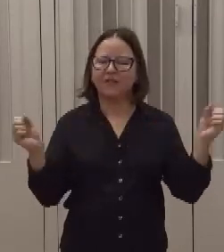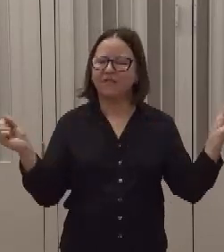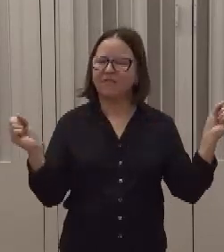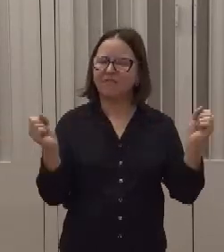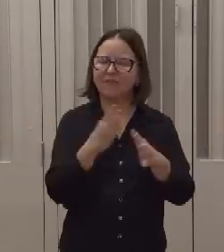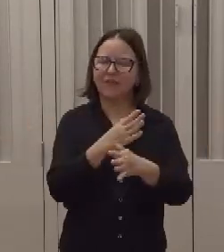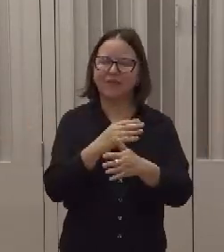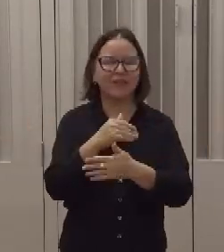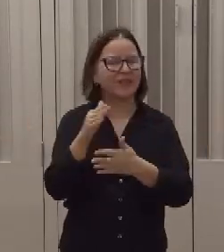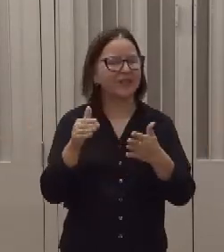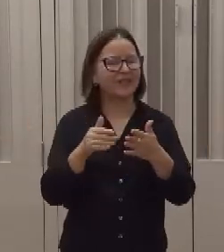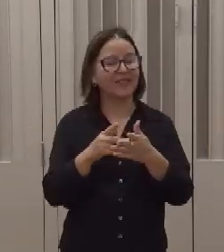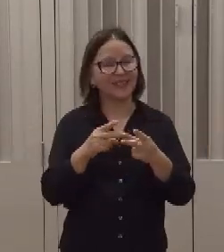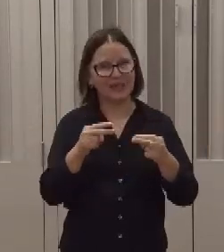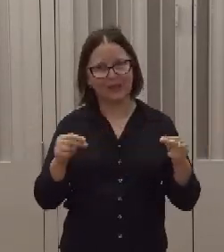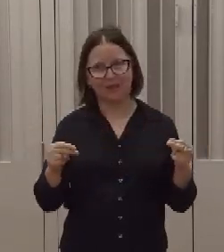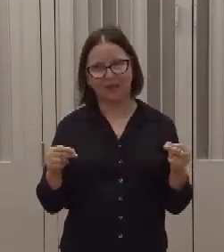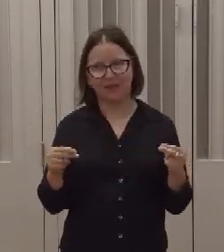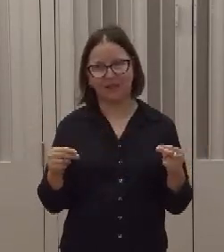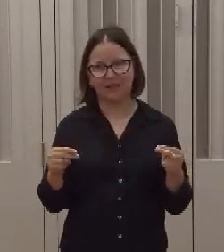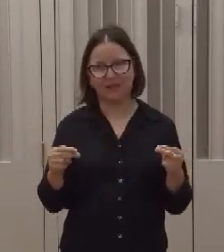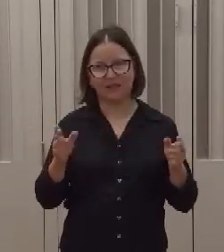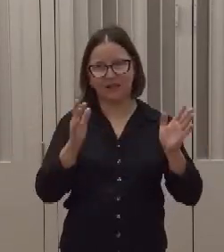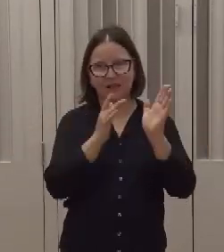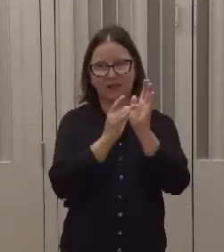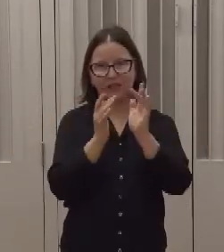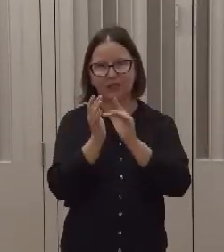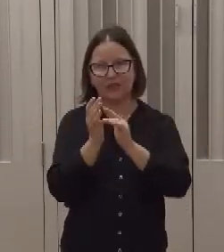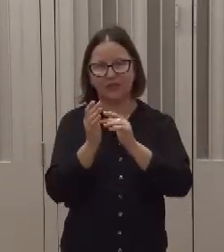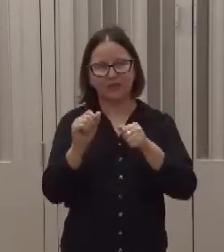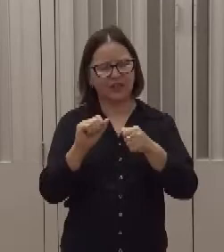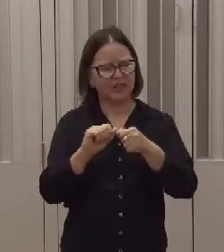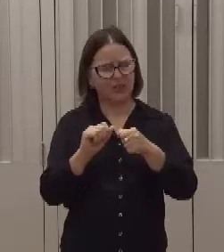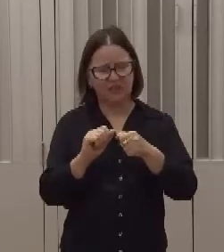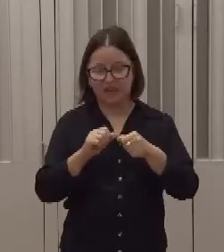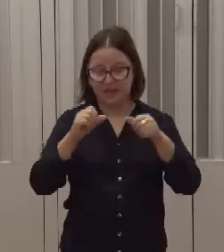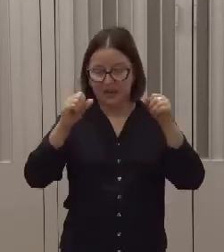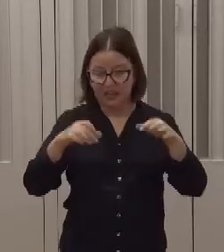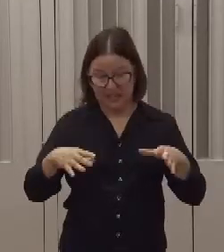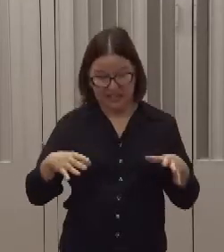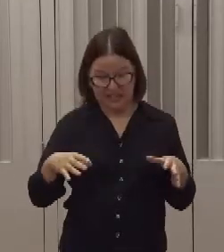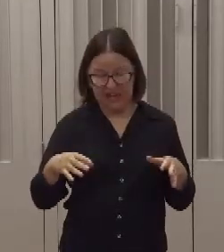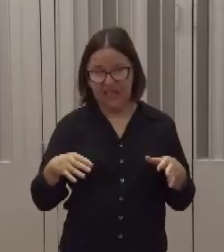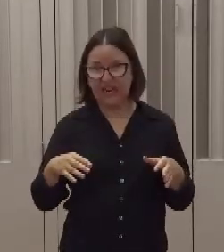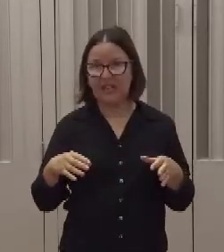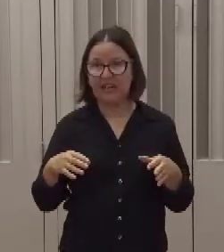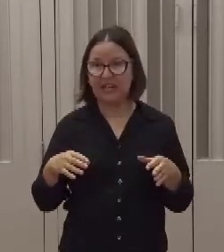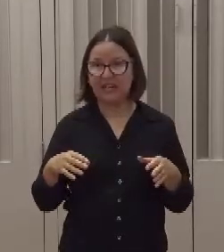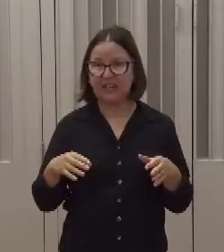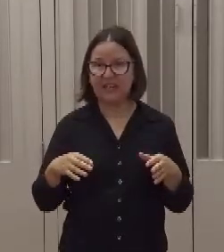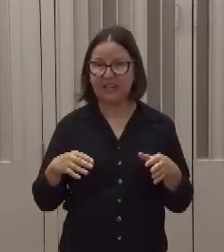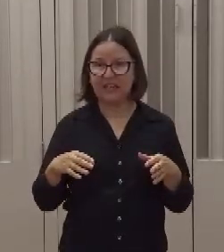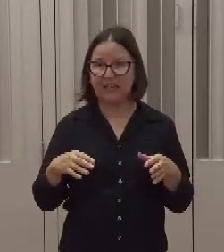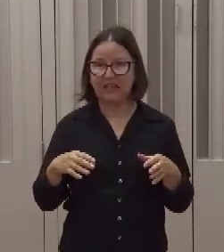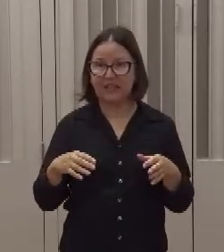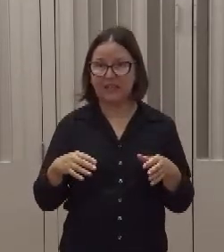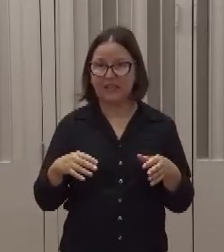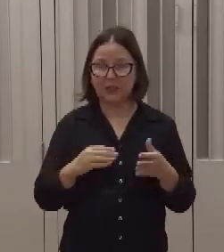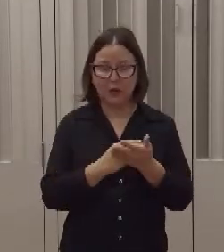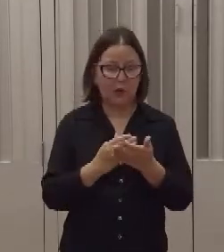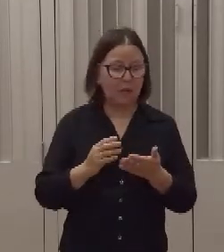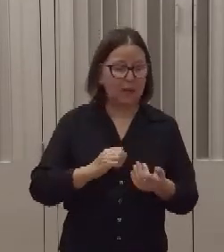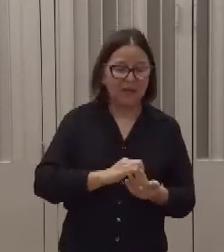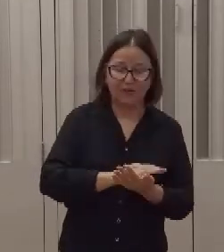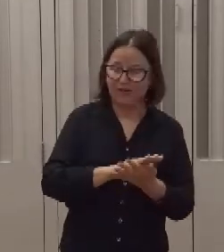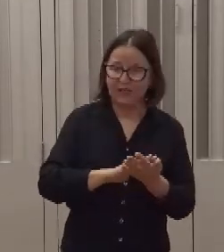Jesus não vai recriar tudo do nada outra vez como foi no princípio, ex nihilo. Ele